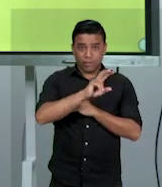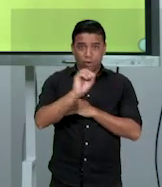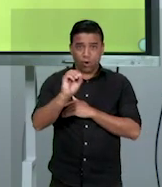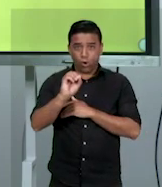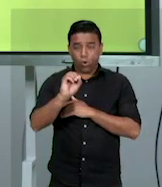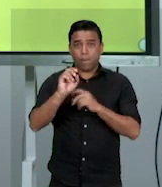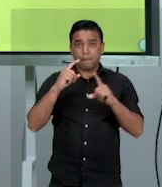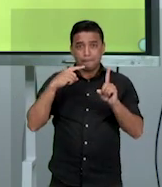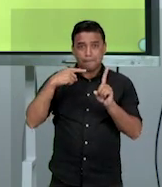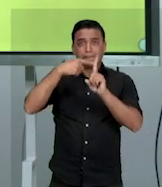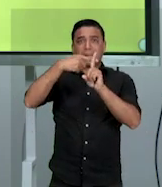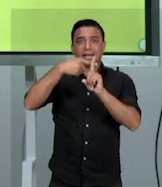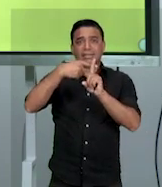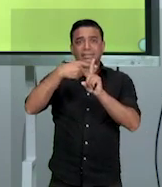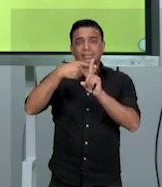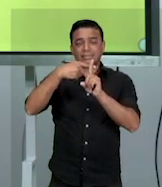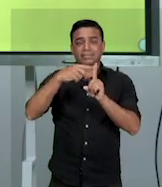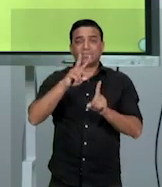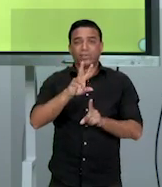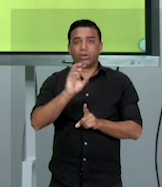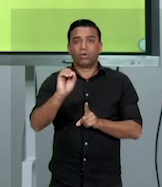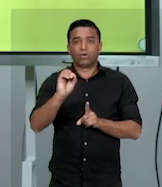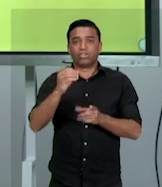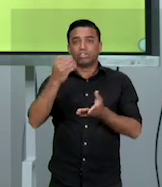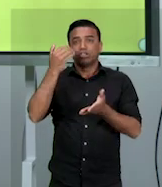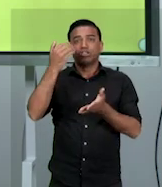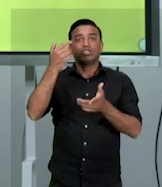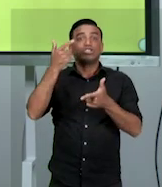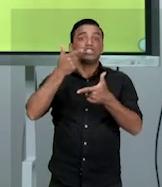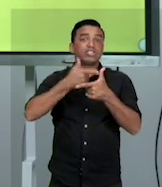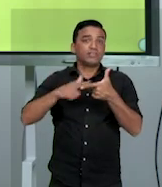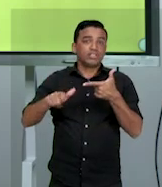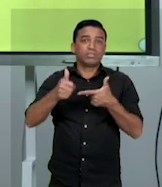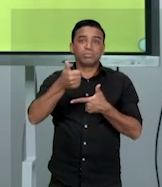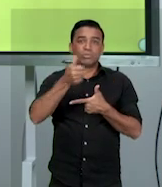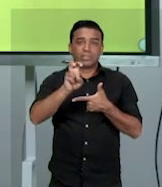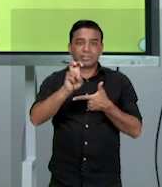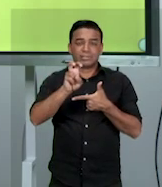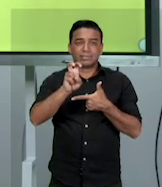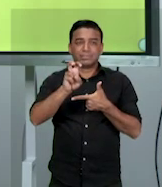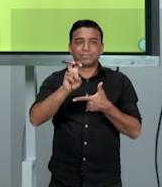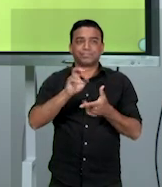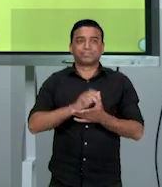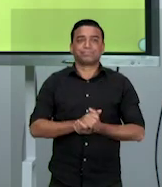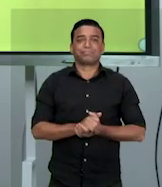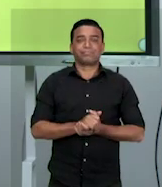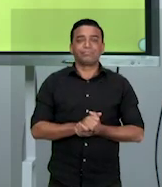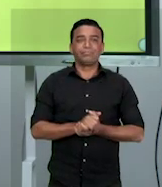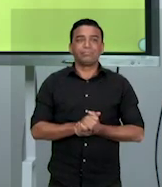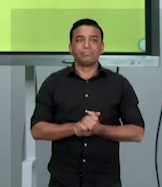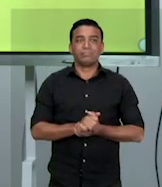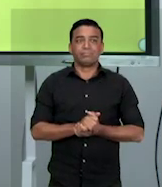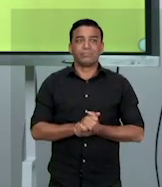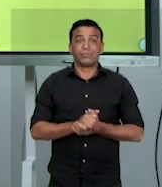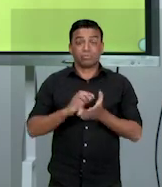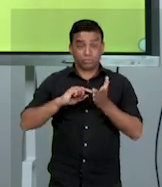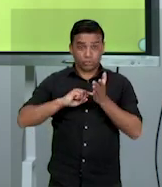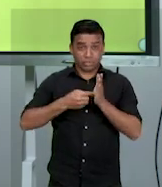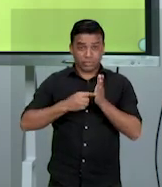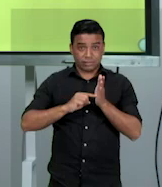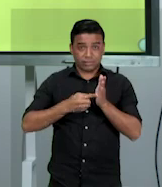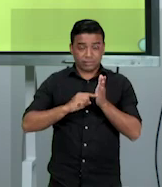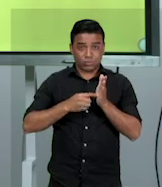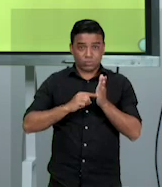mais VO, né, dividido por 15. Neste caso aqui, olha, essa